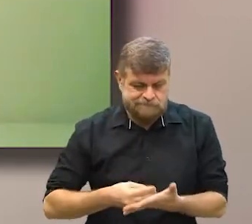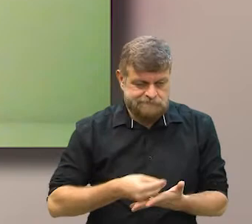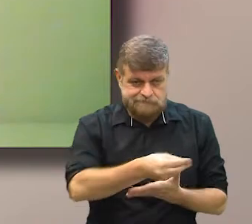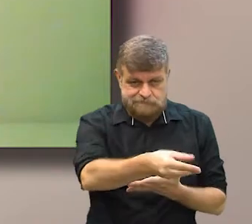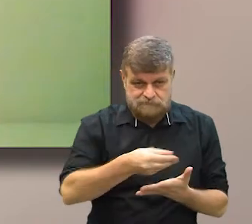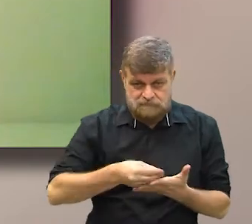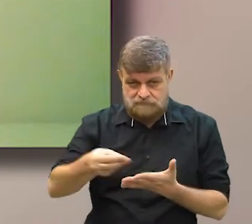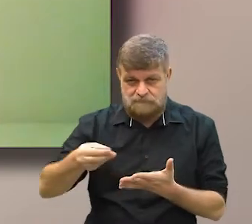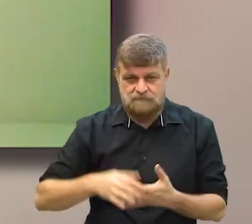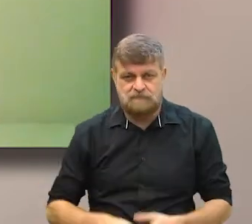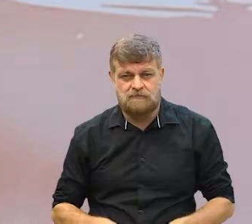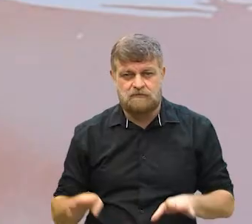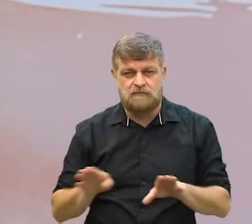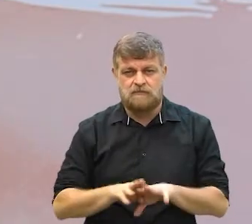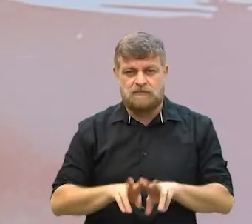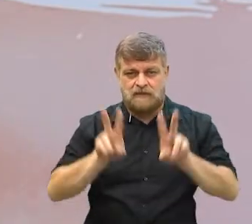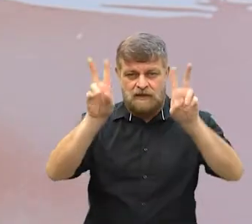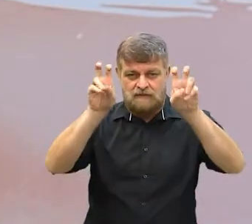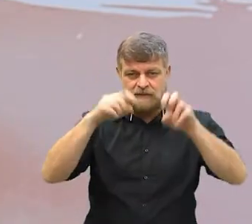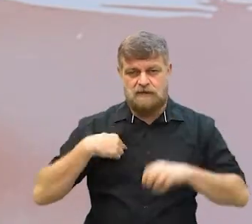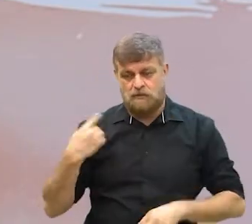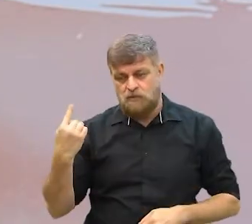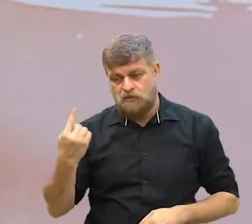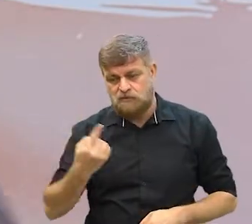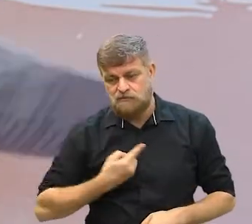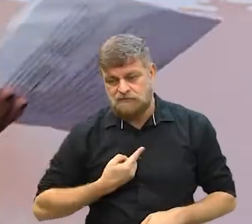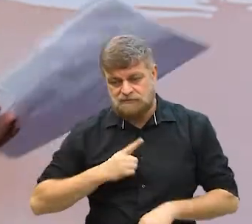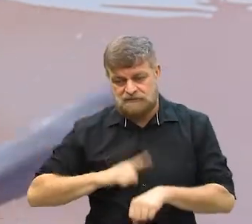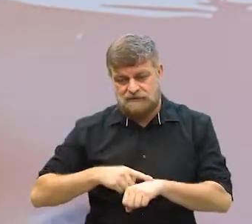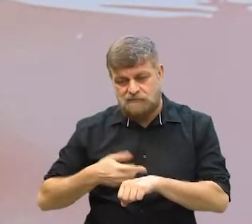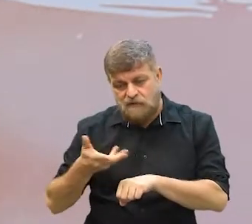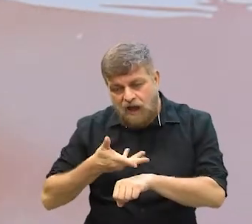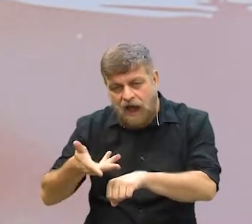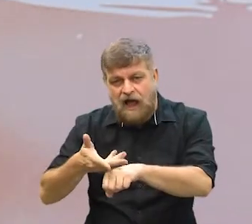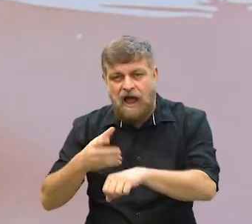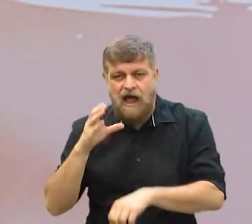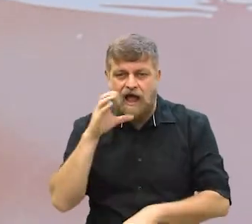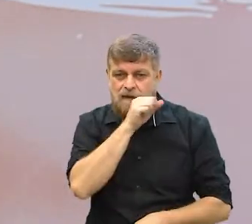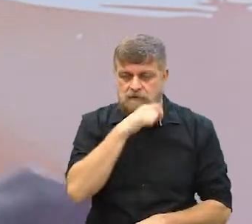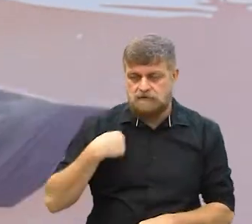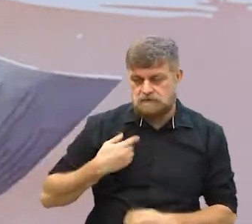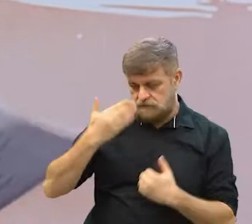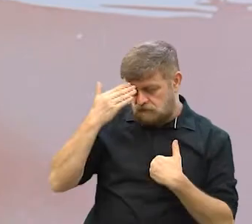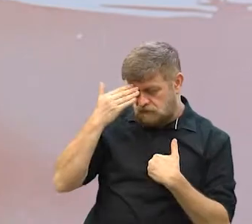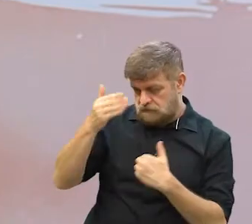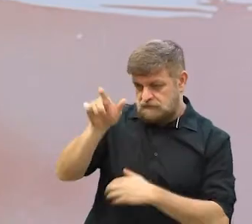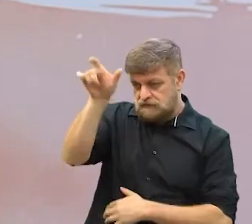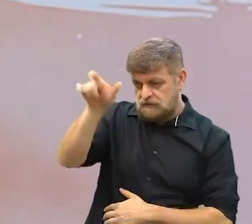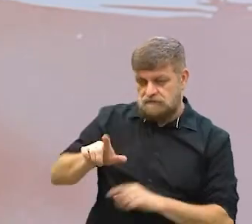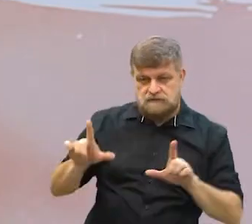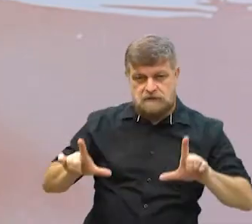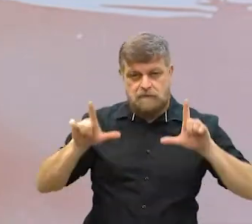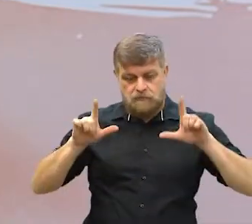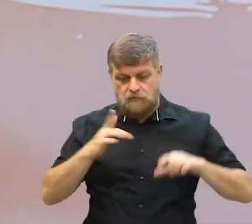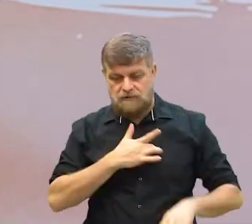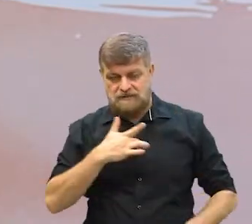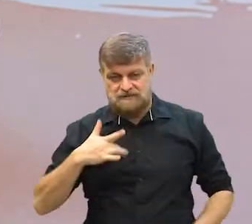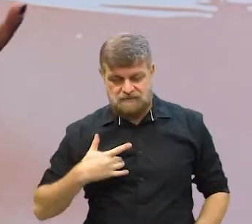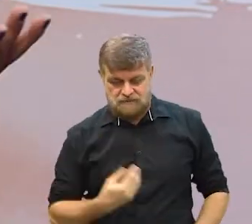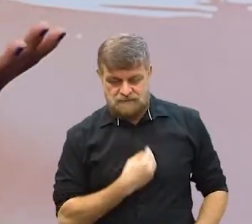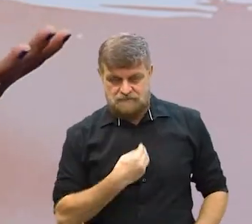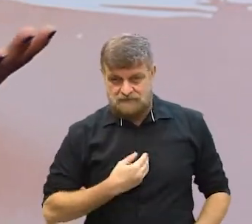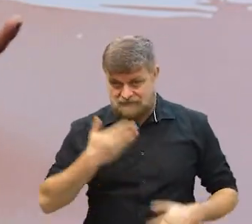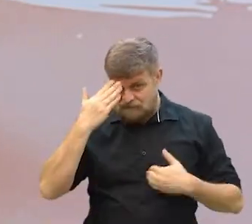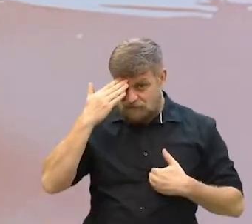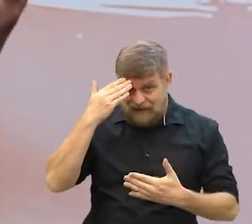nosso tempo e a nossa atividade. Doutora, falando em tempo, infelizmente o nosso aqui é curto. Eu queria agradecer a sua participação aqui no